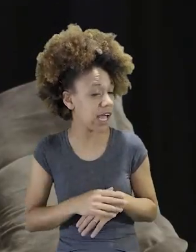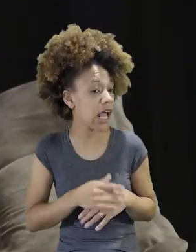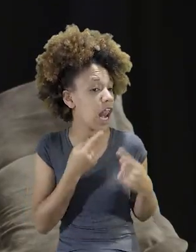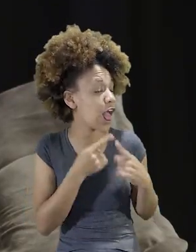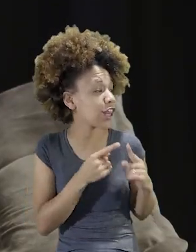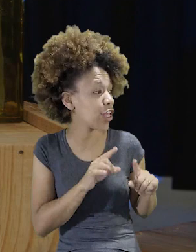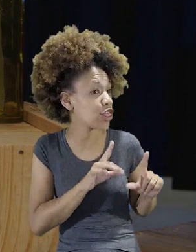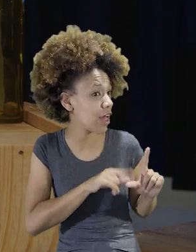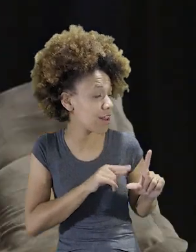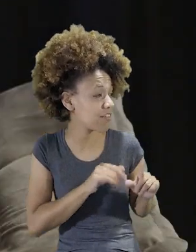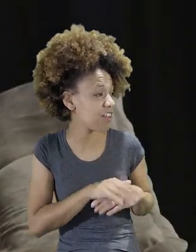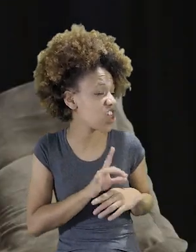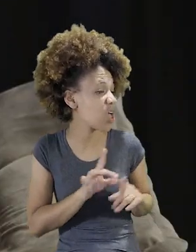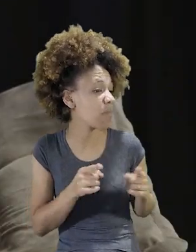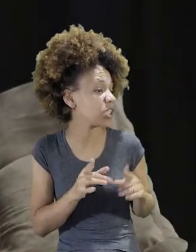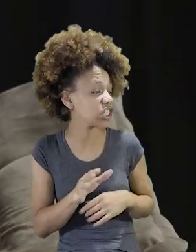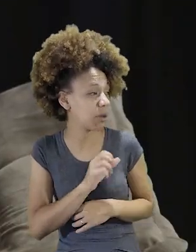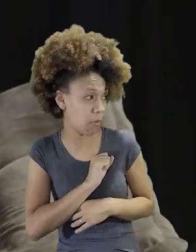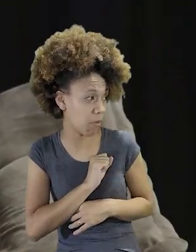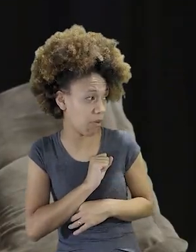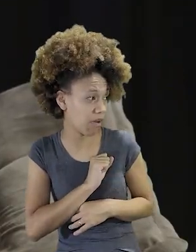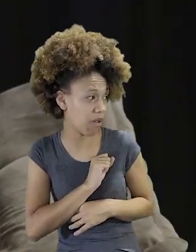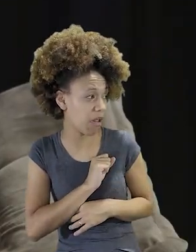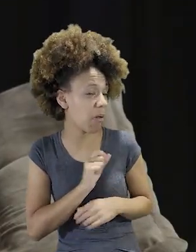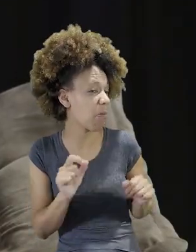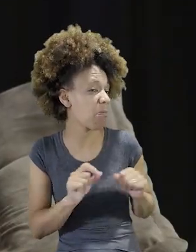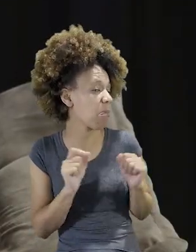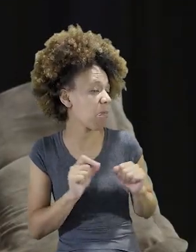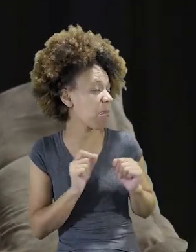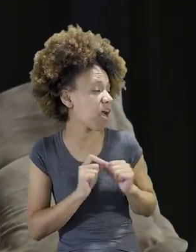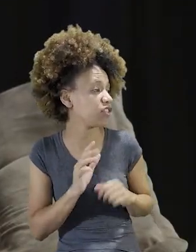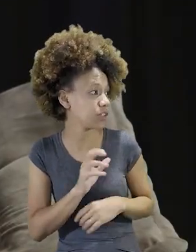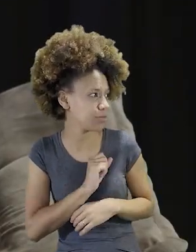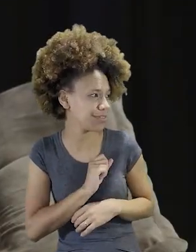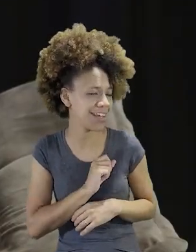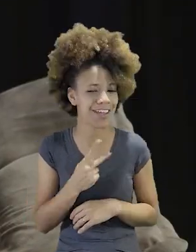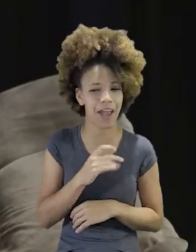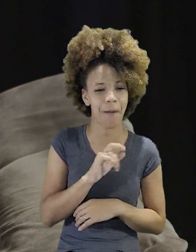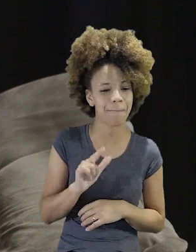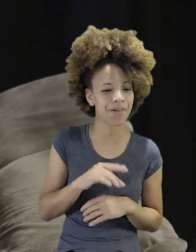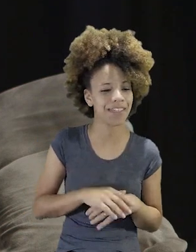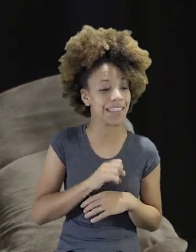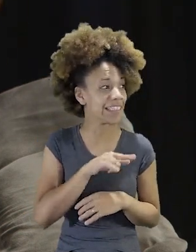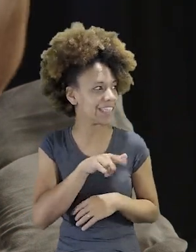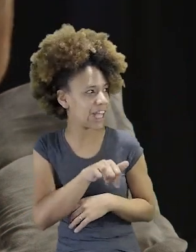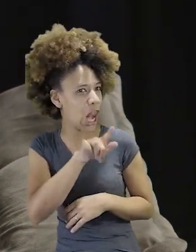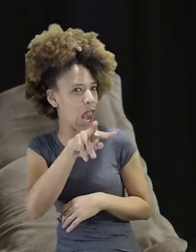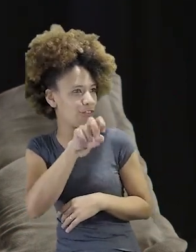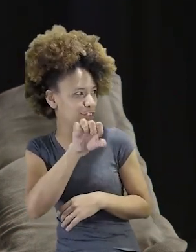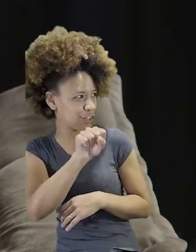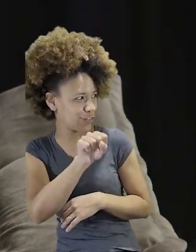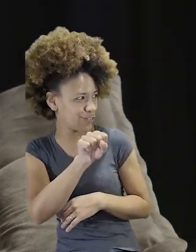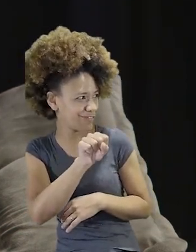ele critica as letras você só faz musiquinha de amor musiquinhas bobinhas de amor aí o povo vai lá e lança